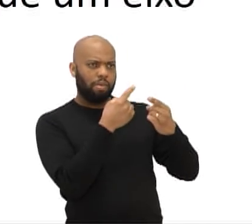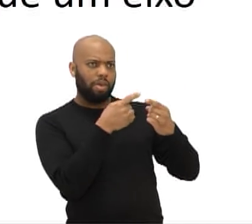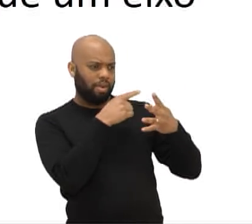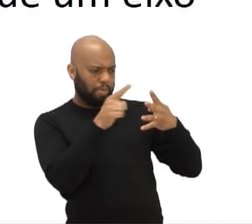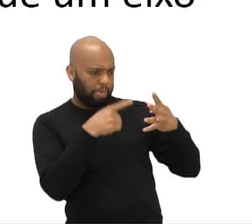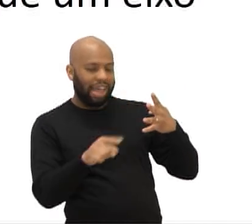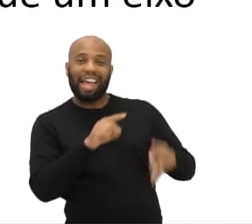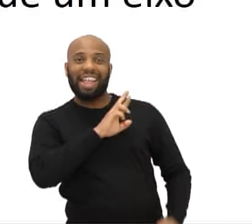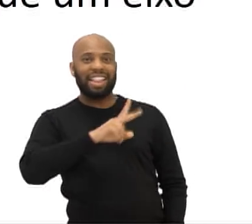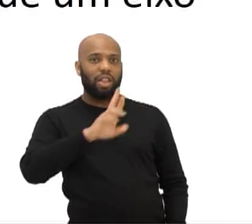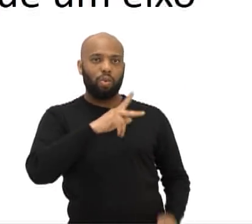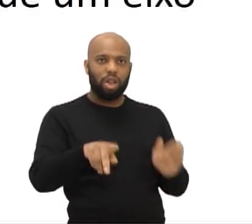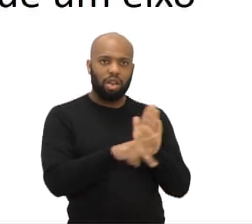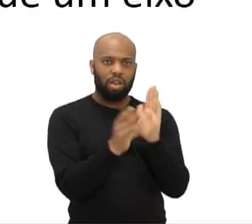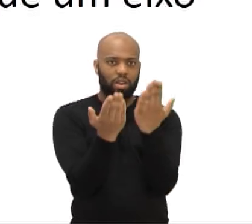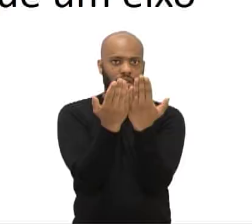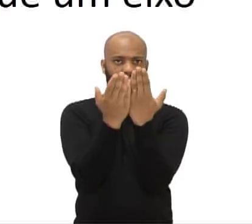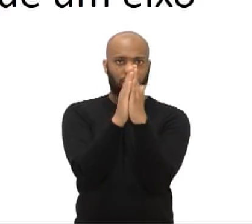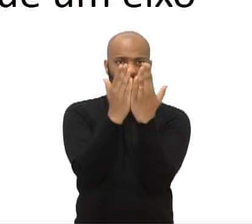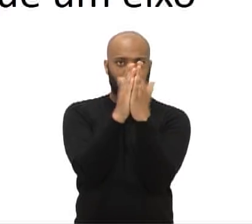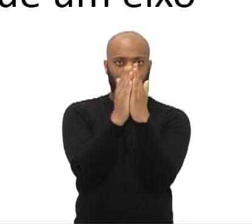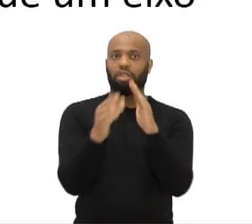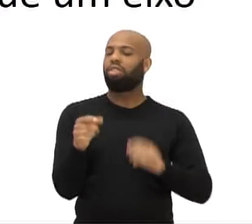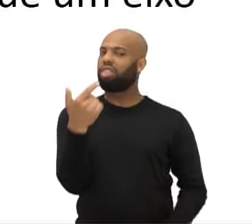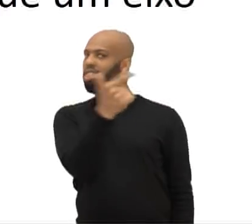não possuem eixo de simetria,